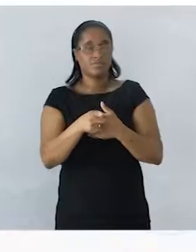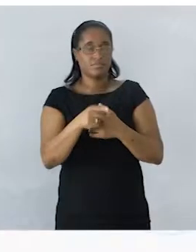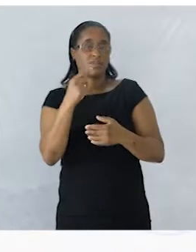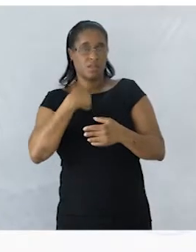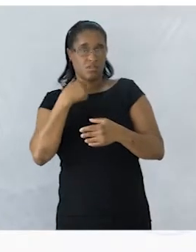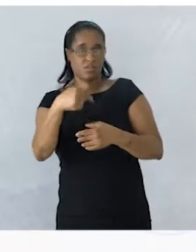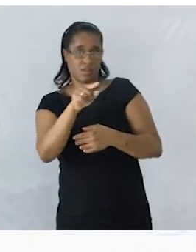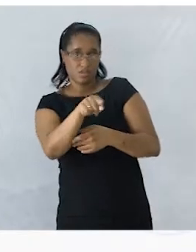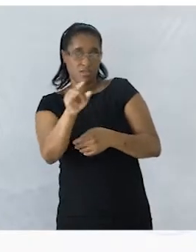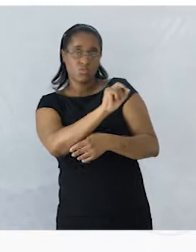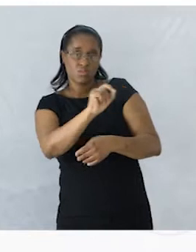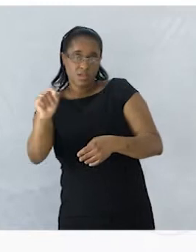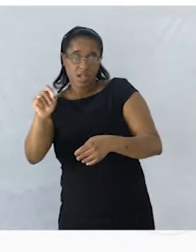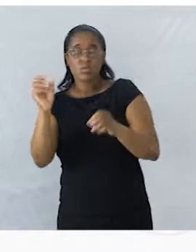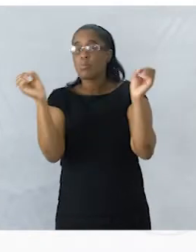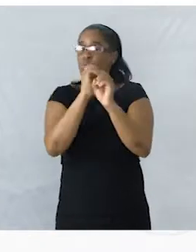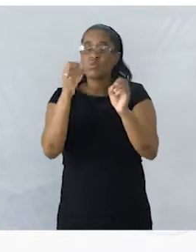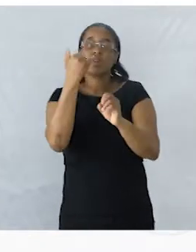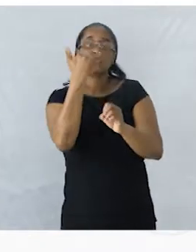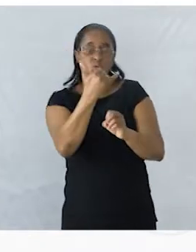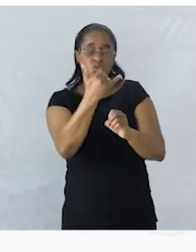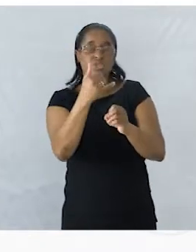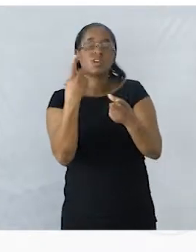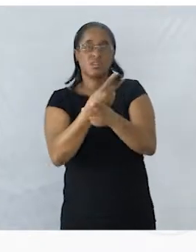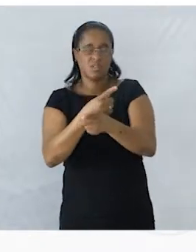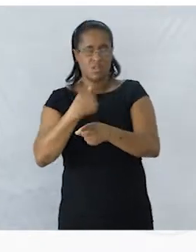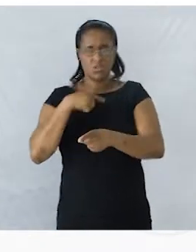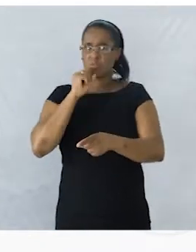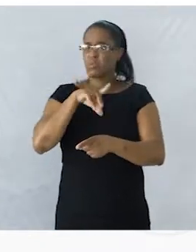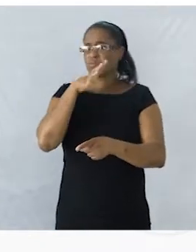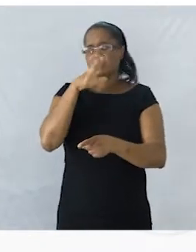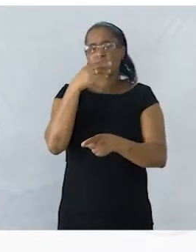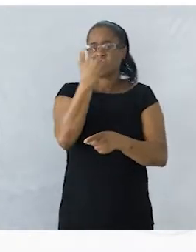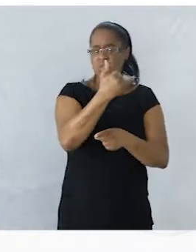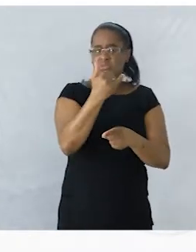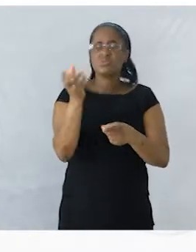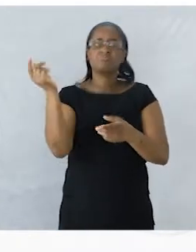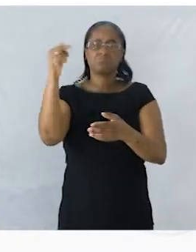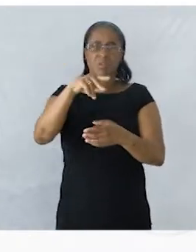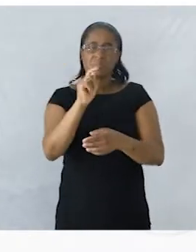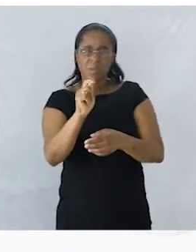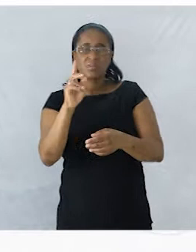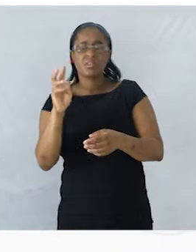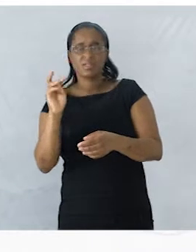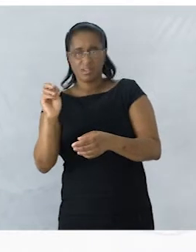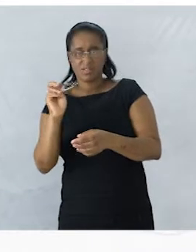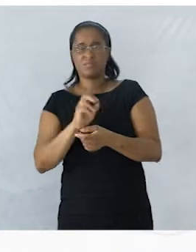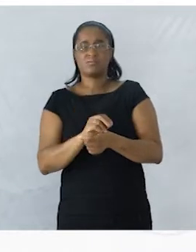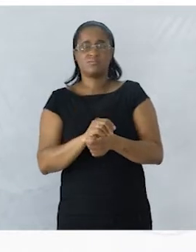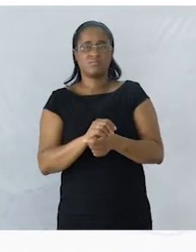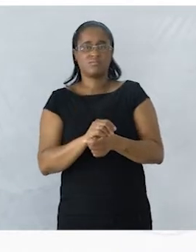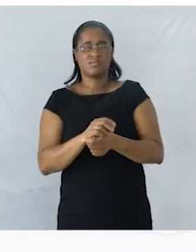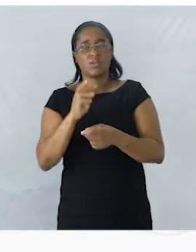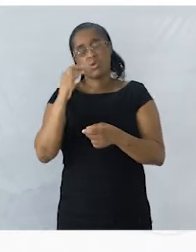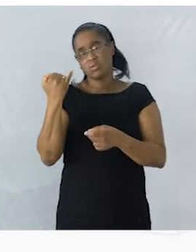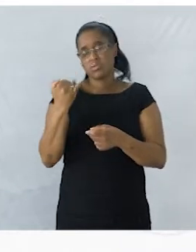Nunca dois elementos. Eu não posso dizer que o 2 pertence a 2 ou 2 pertence a 3, porque 3 não é conjunto. Tá